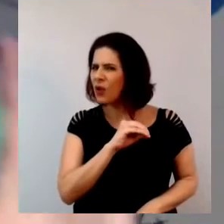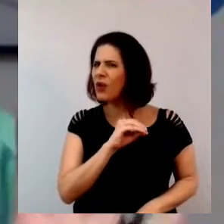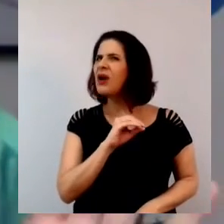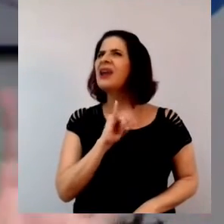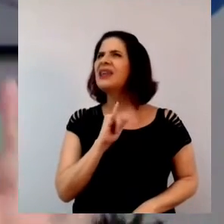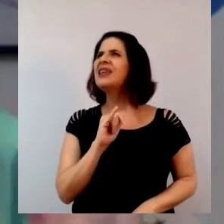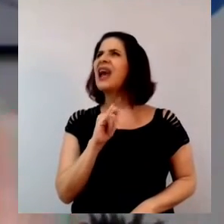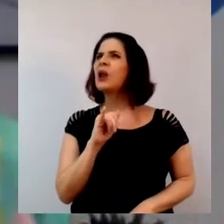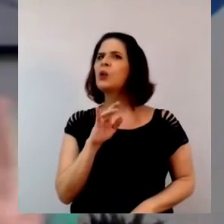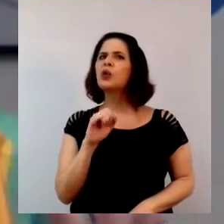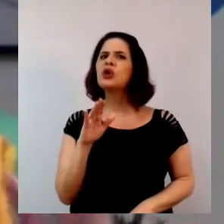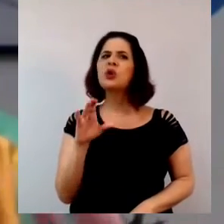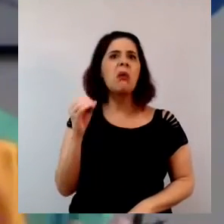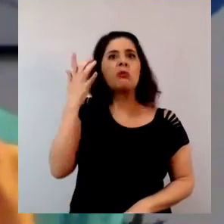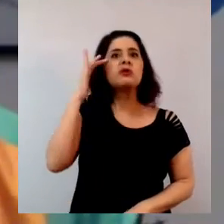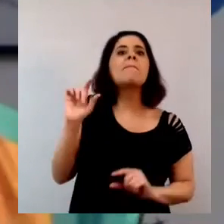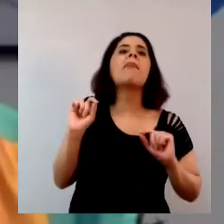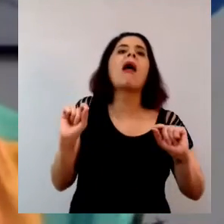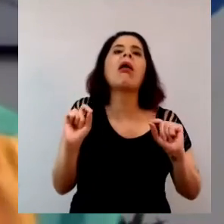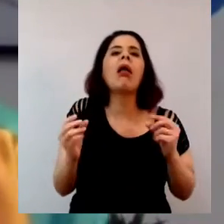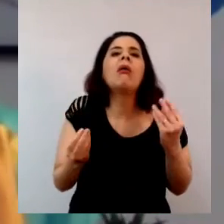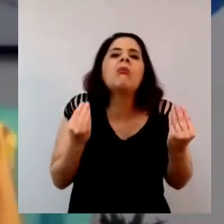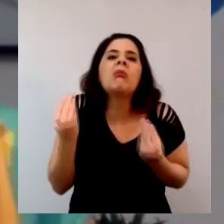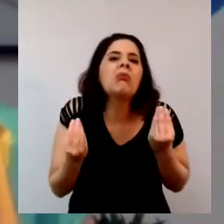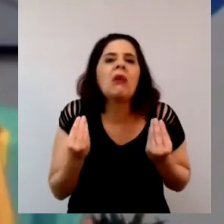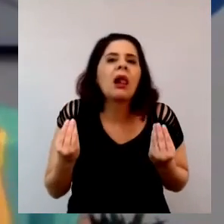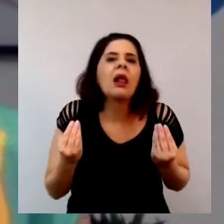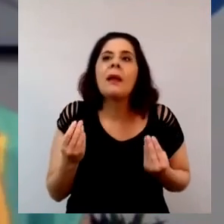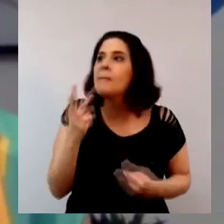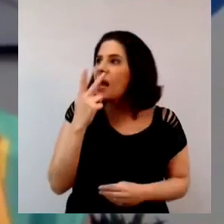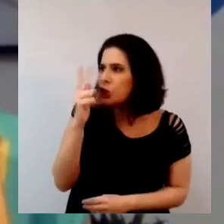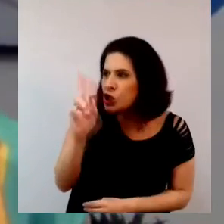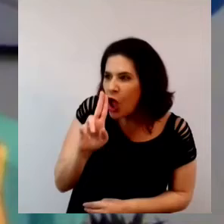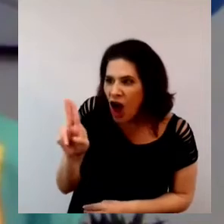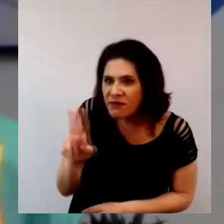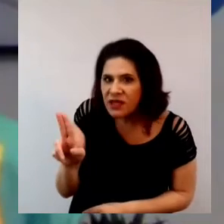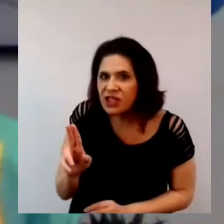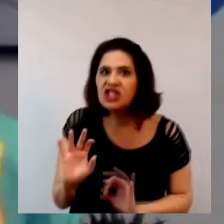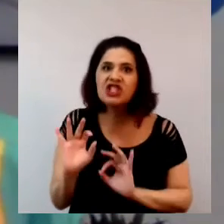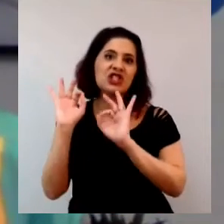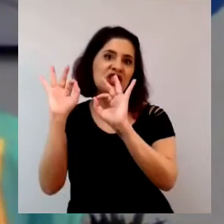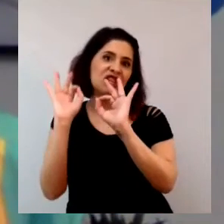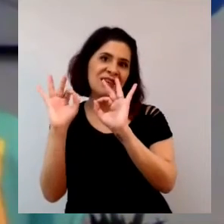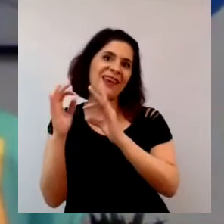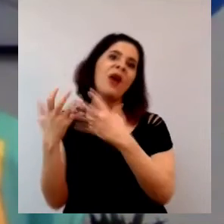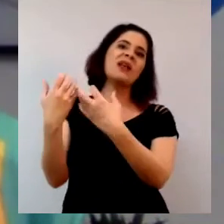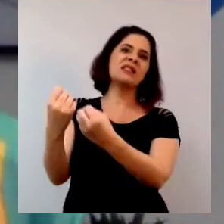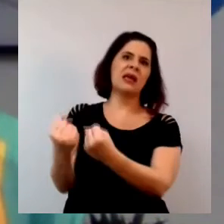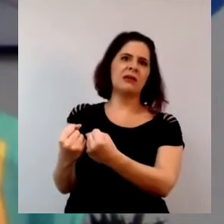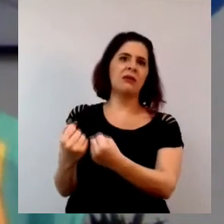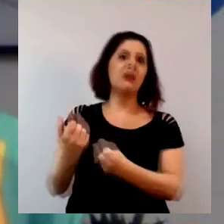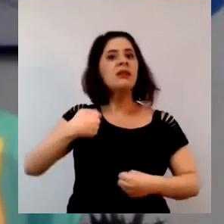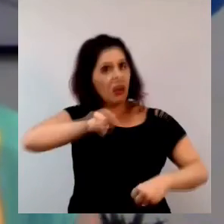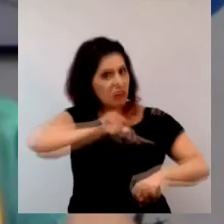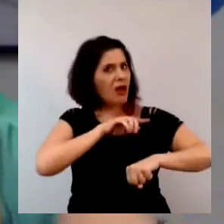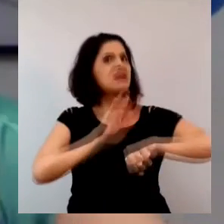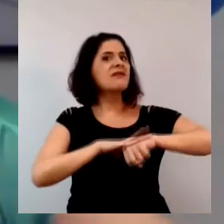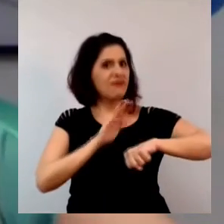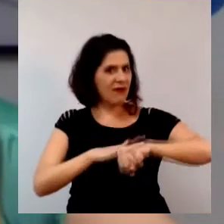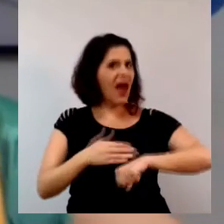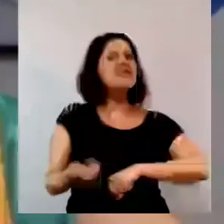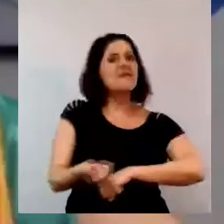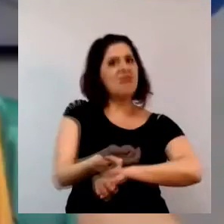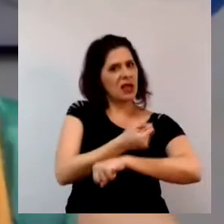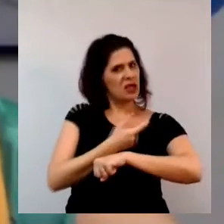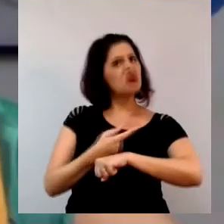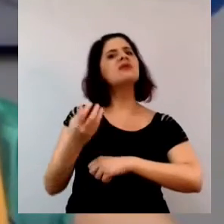está aqui esse nome, me parece que aquilo é mais chique. A gente faz muita fake news também na publicidade, sabe?